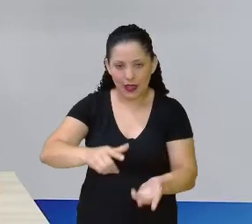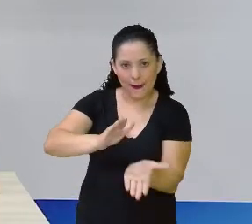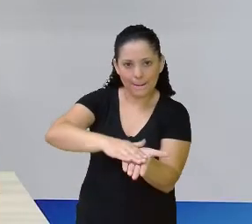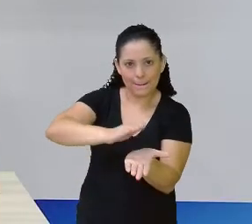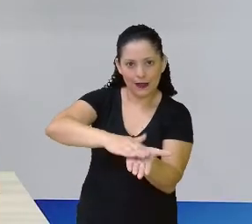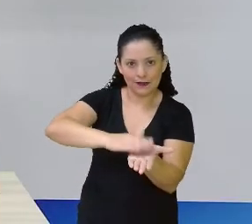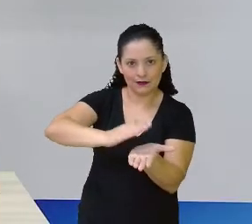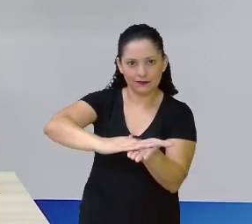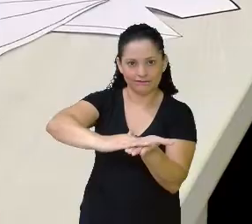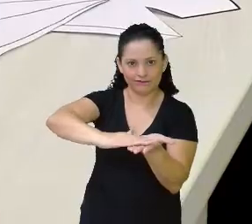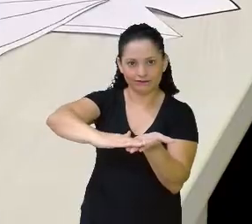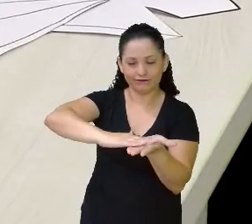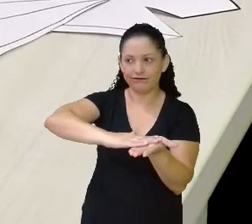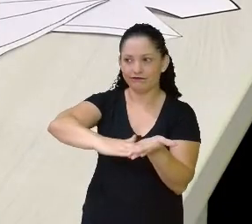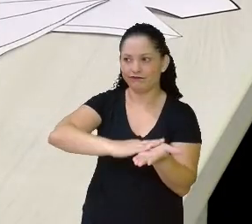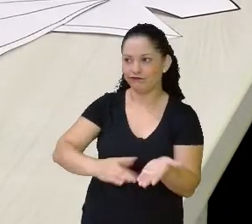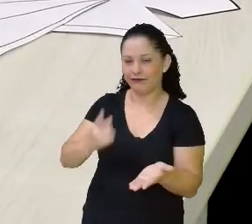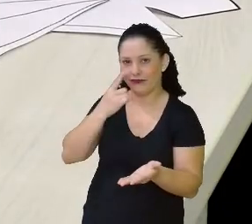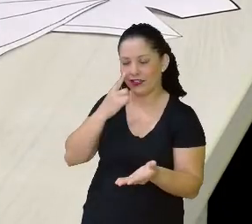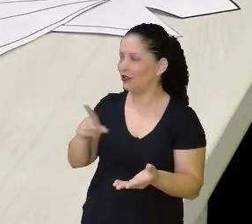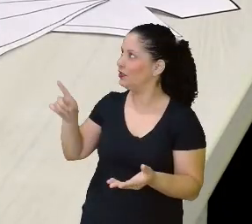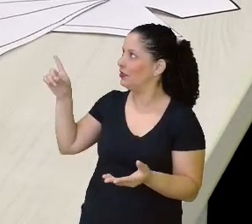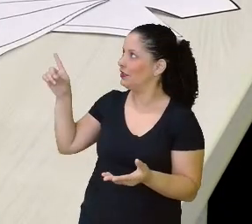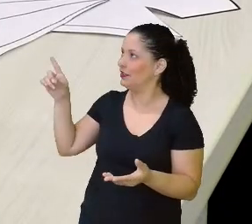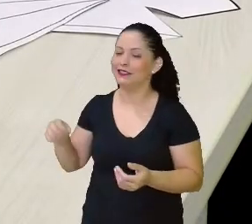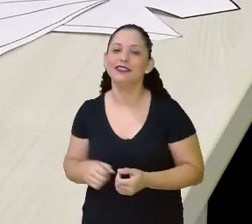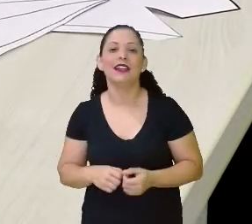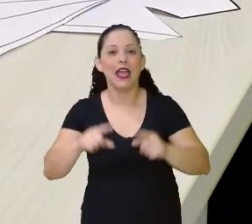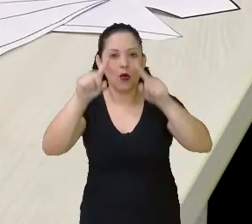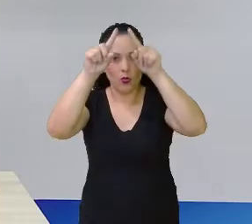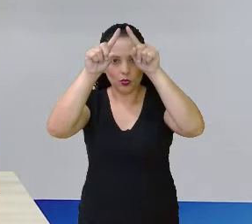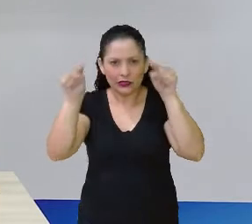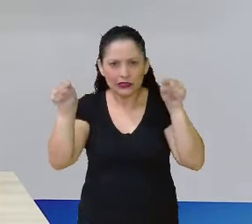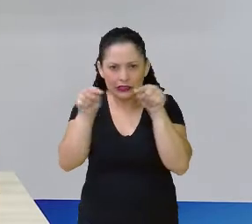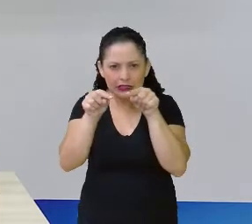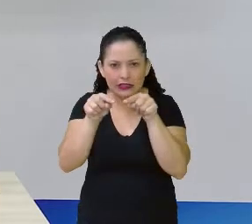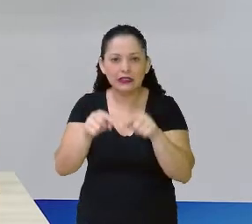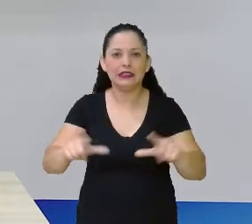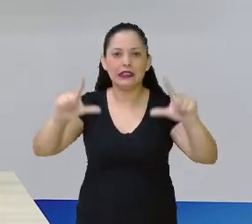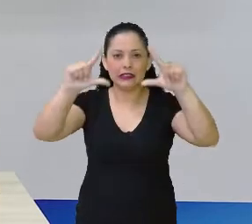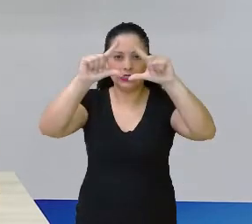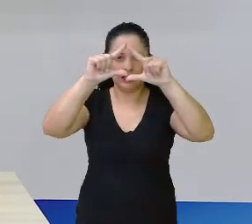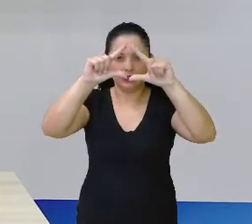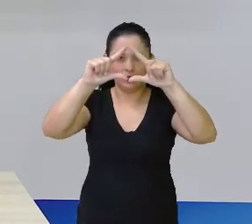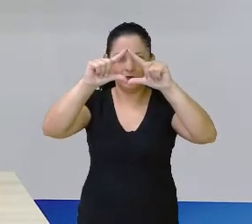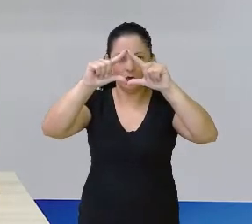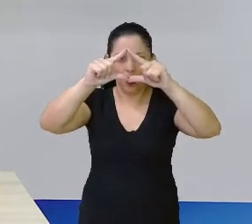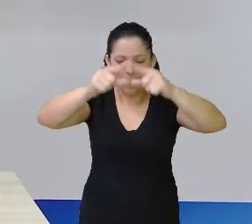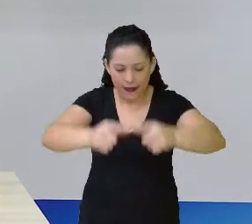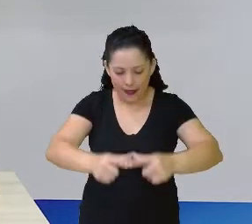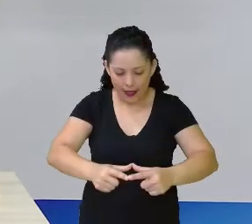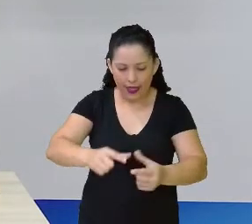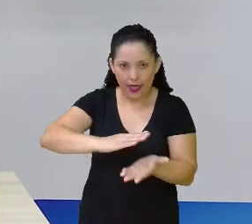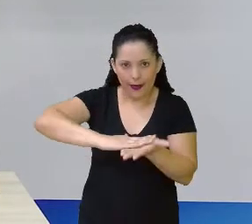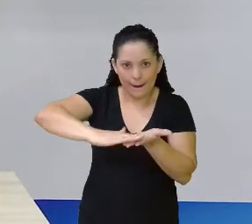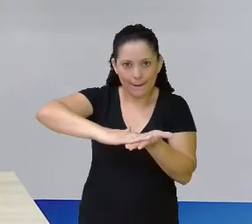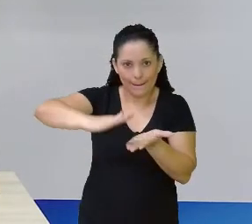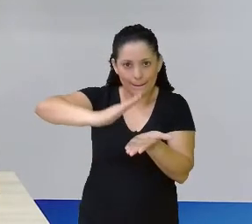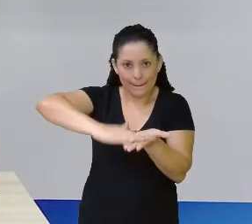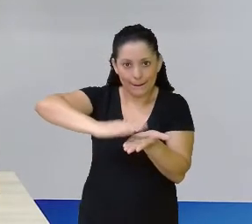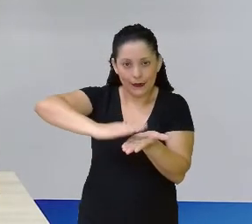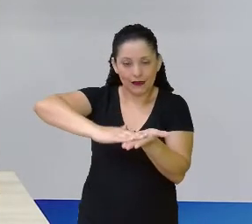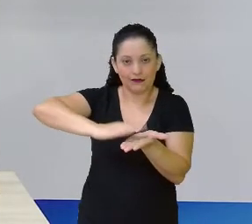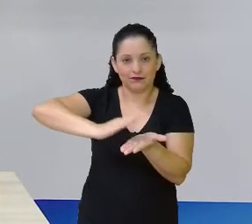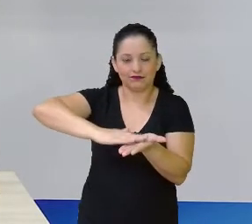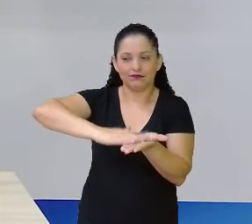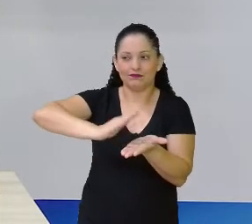ó. É um triângulo. É a base da minha figura. Preste atenção aqui,